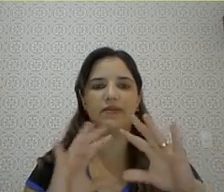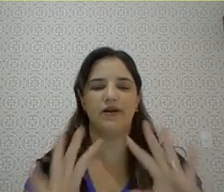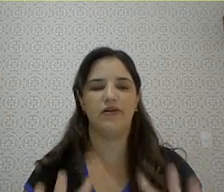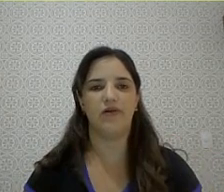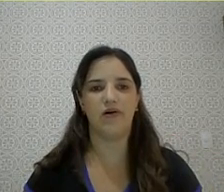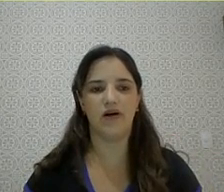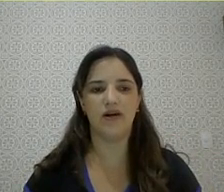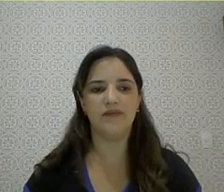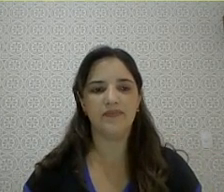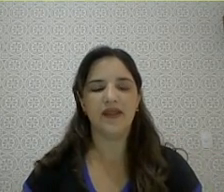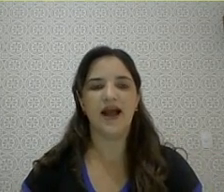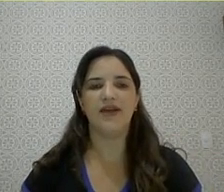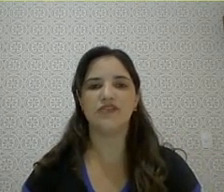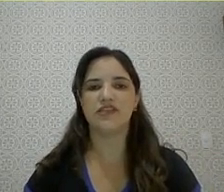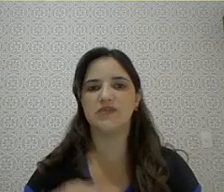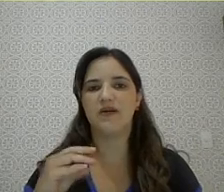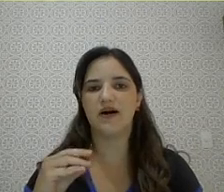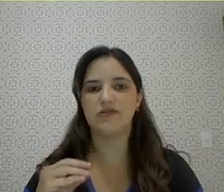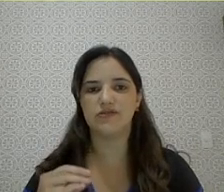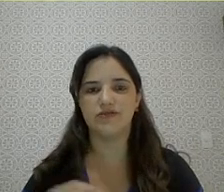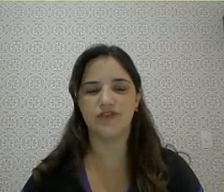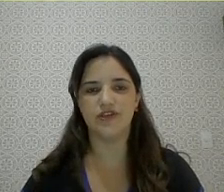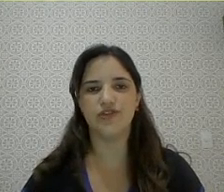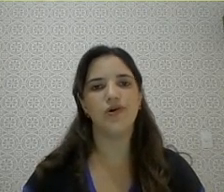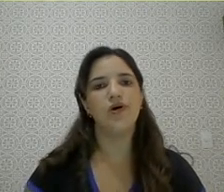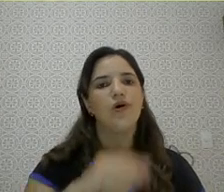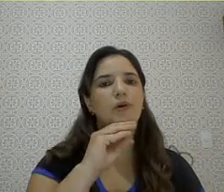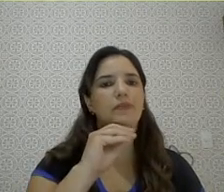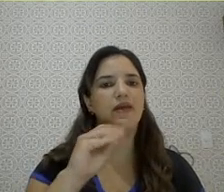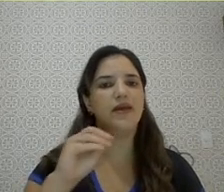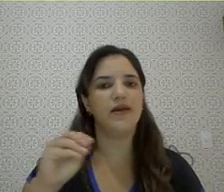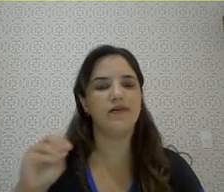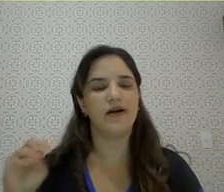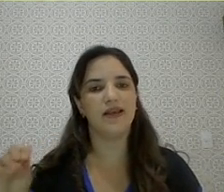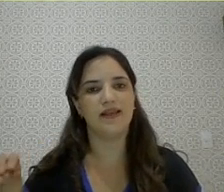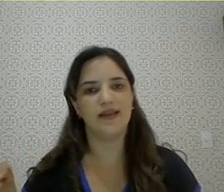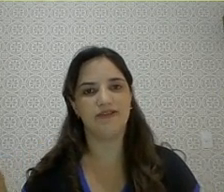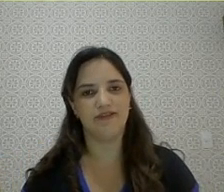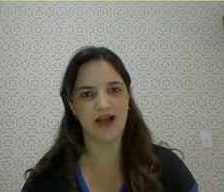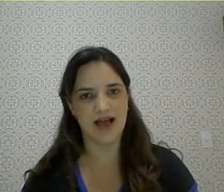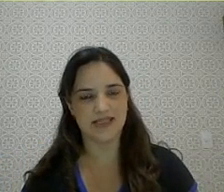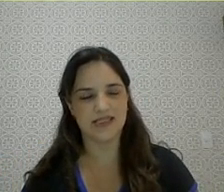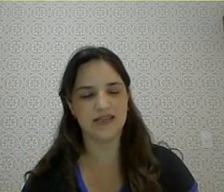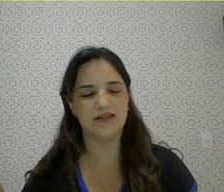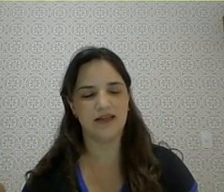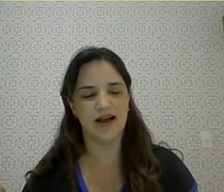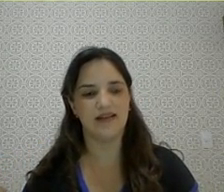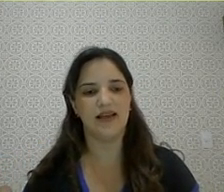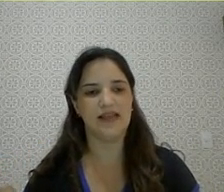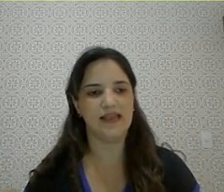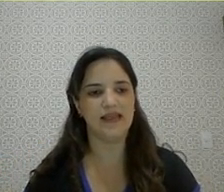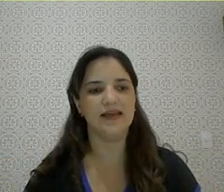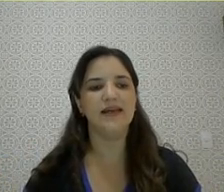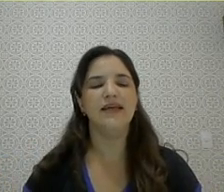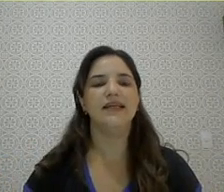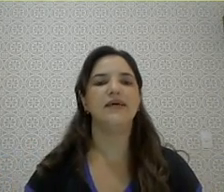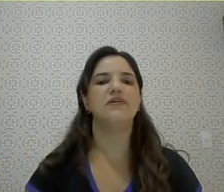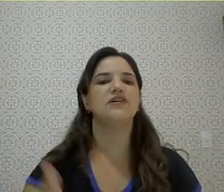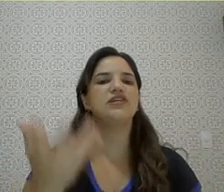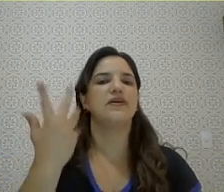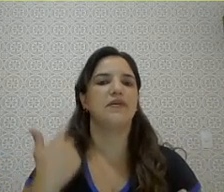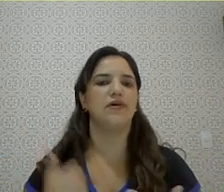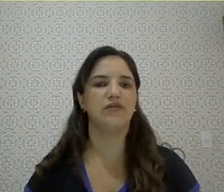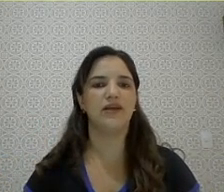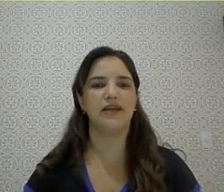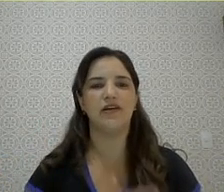lupa para ficar maior. Aí vocês pausam o vídeo, copiam a linha frase, tá? Da linha. E